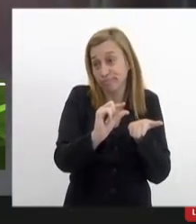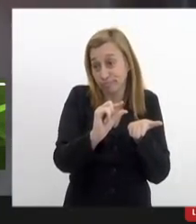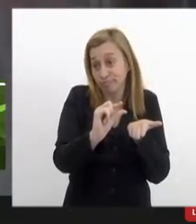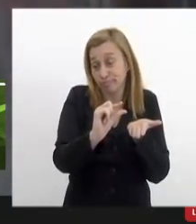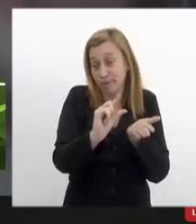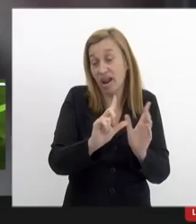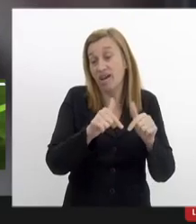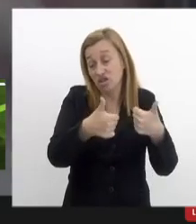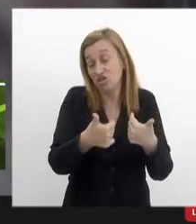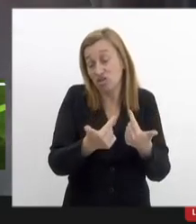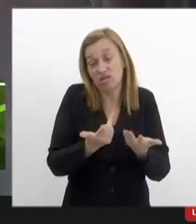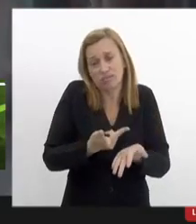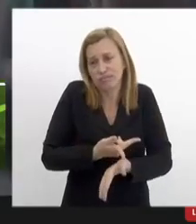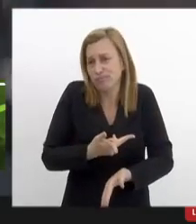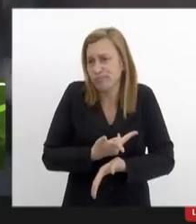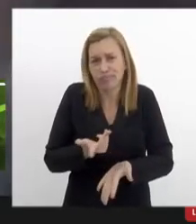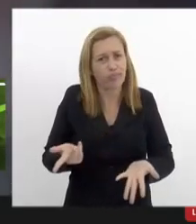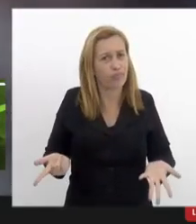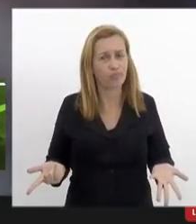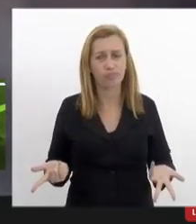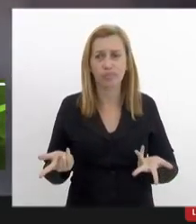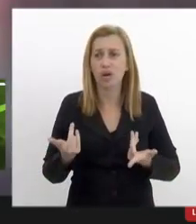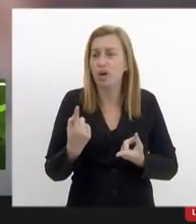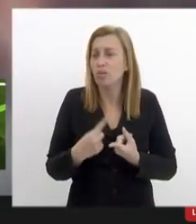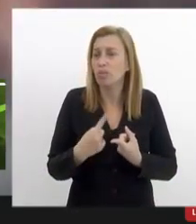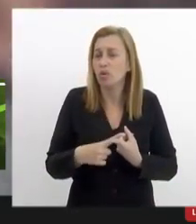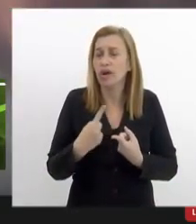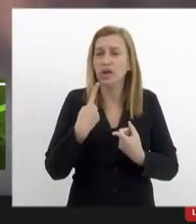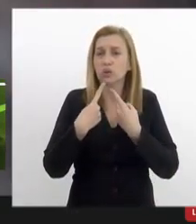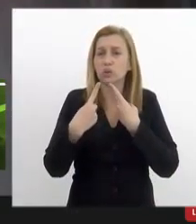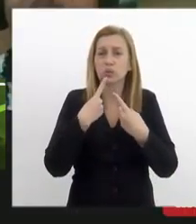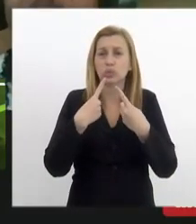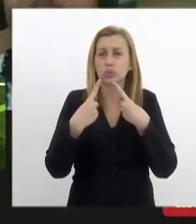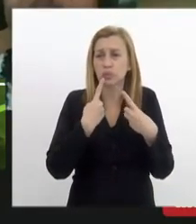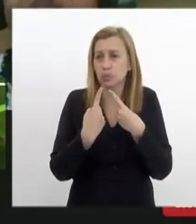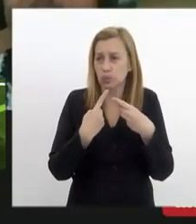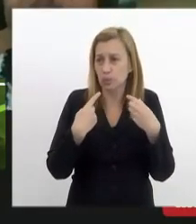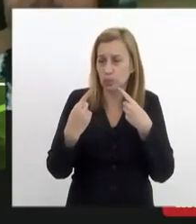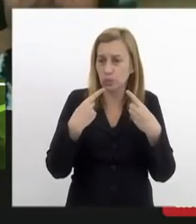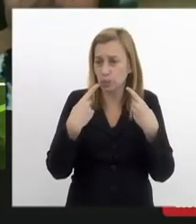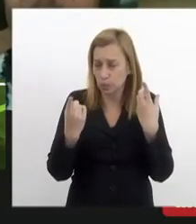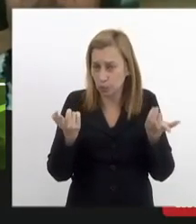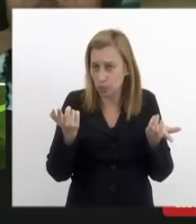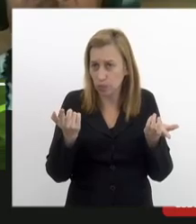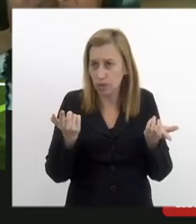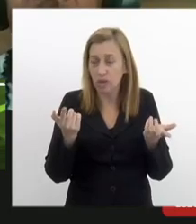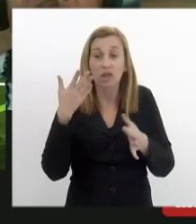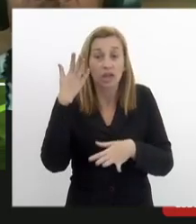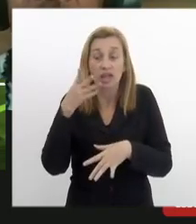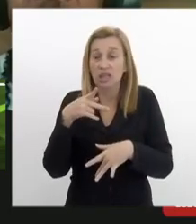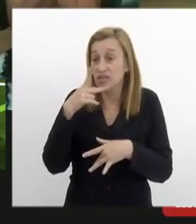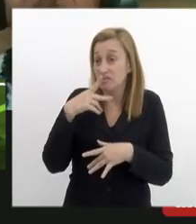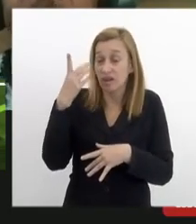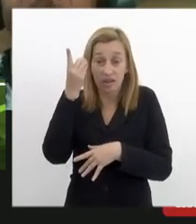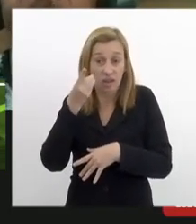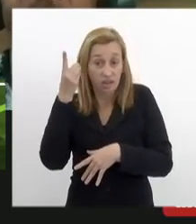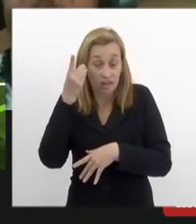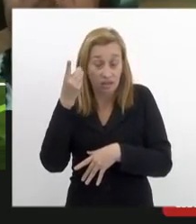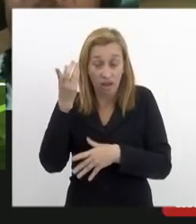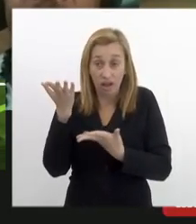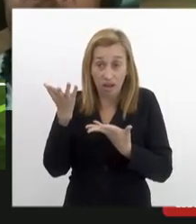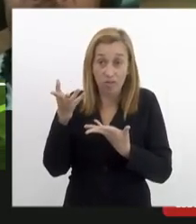realização. Isso é inadmissível, porque nos discursos desses que são candidatos, cultura